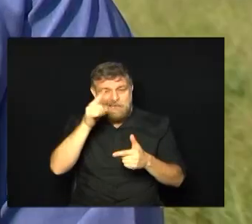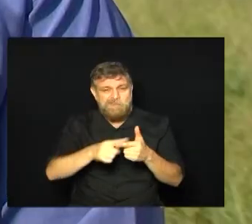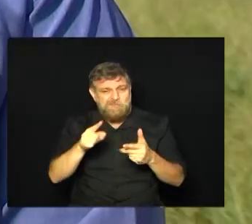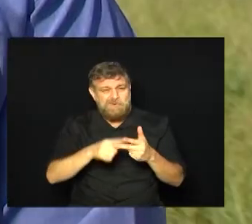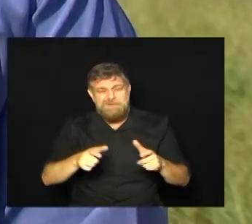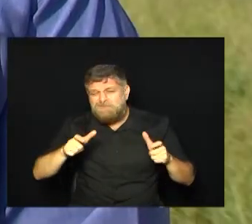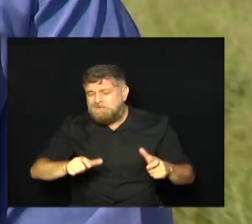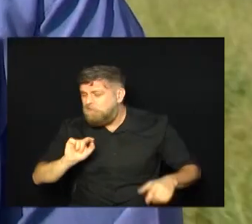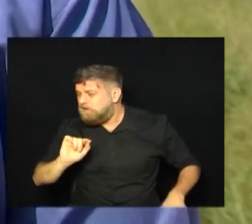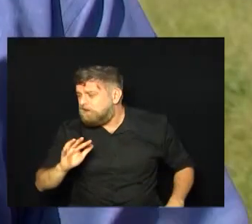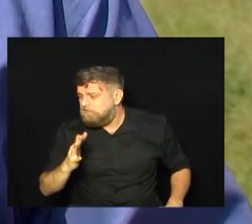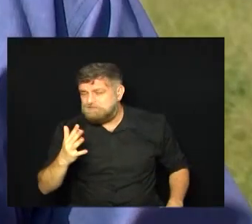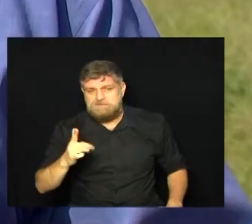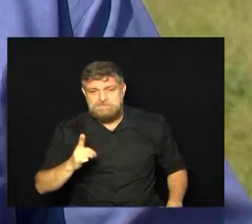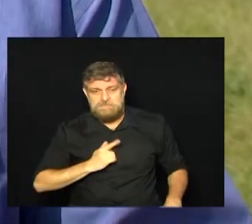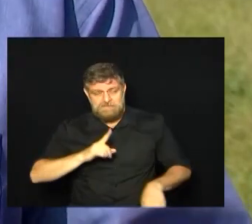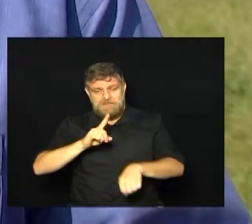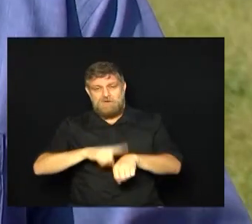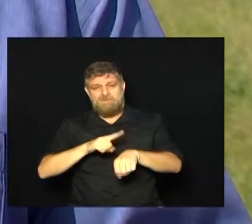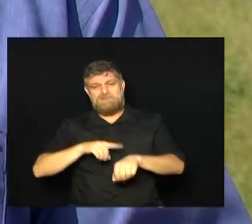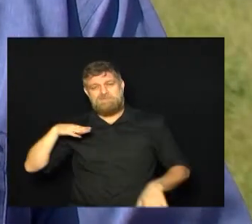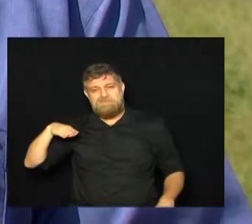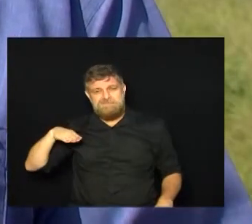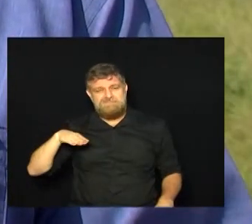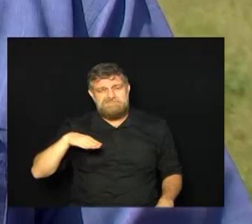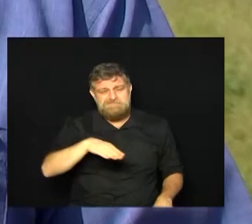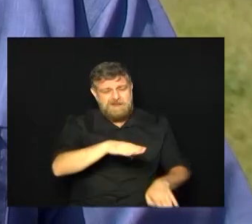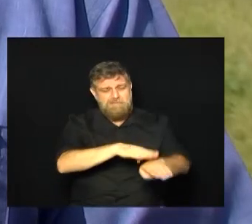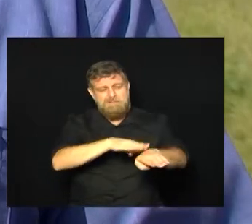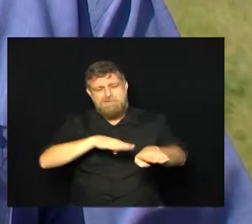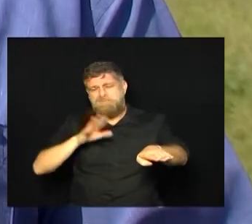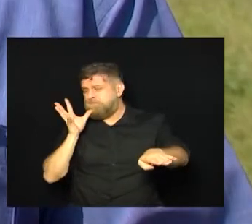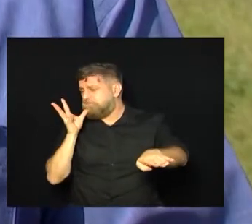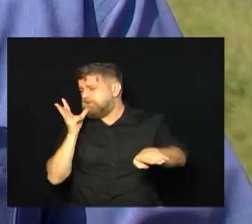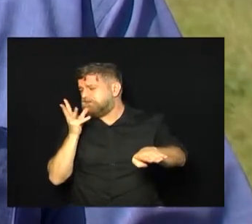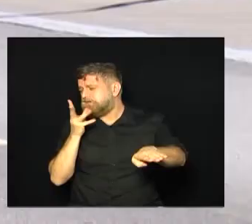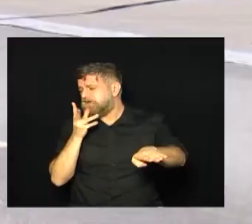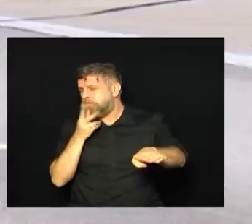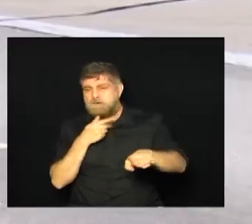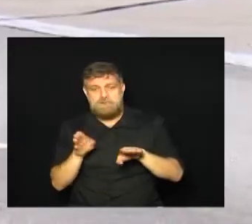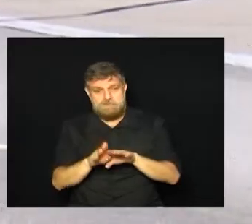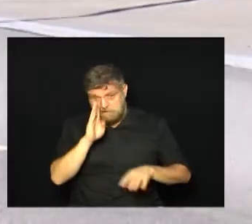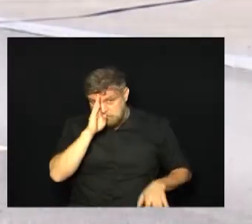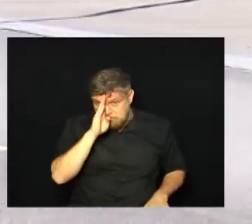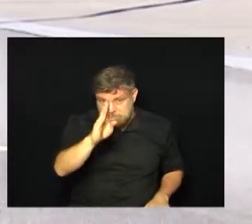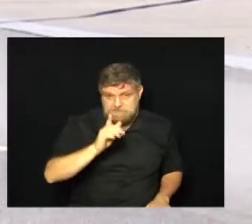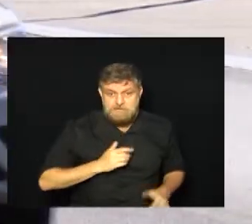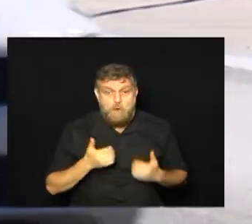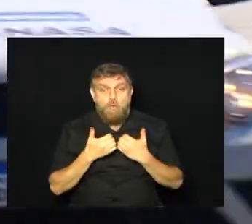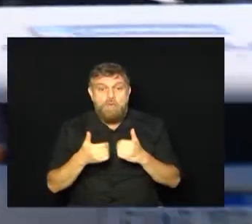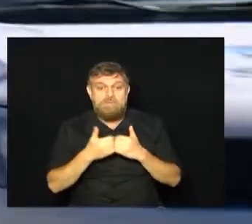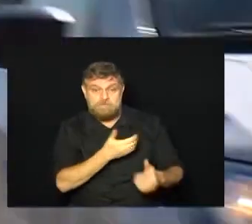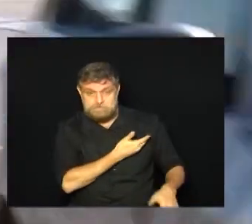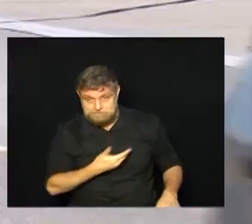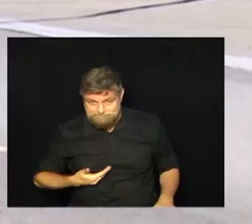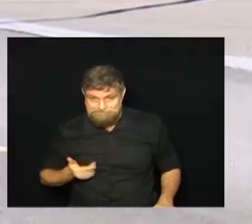local. Impacta no tempo de deslocamento da população e principalmente no transporte público, que